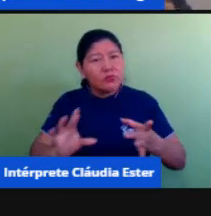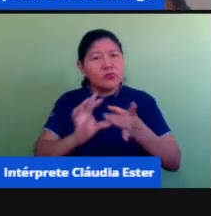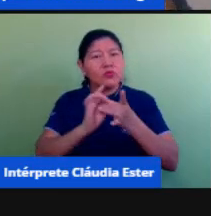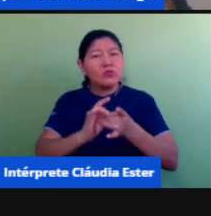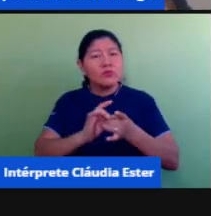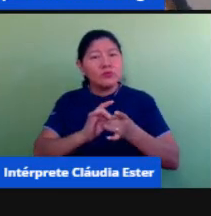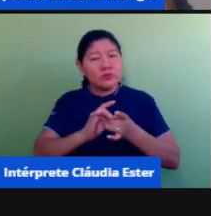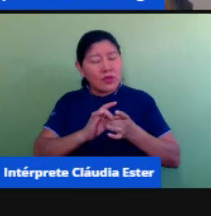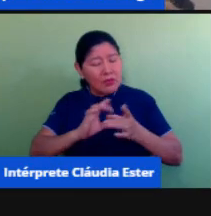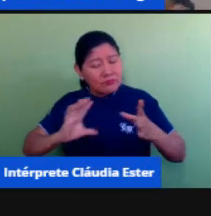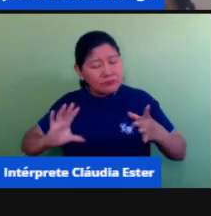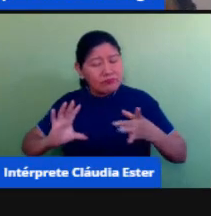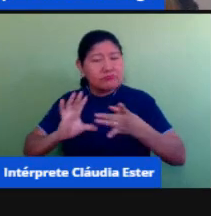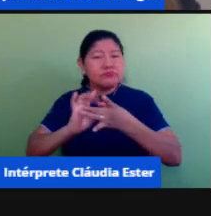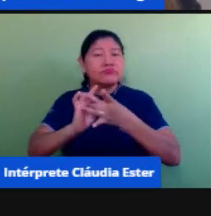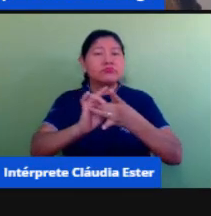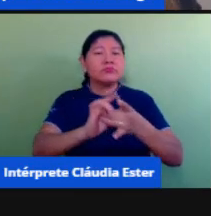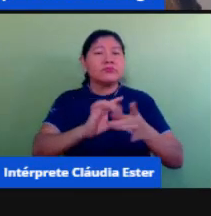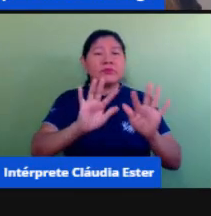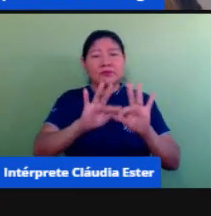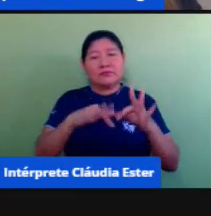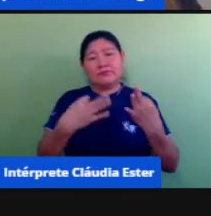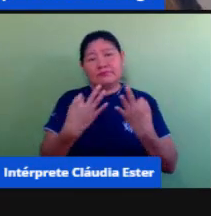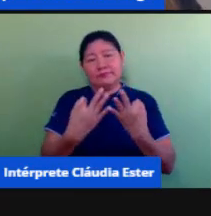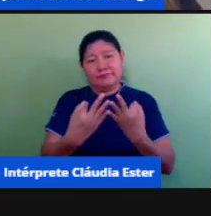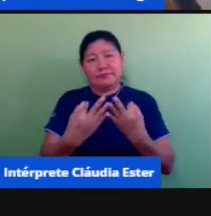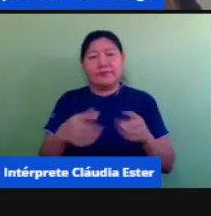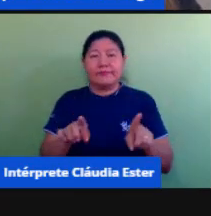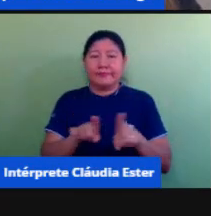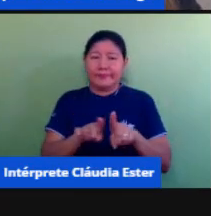que está inserido. Próximo slide.